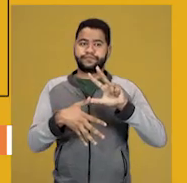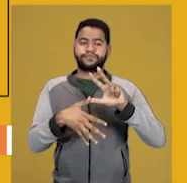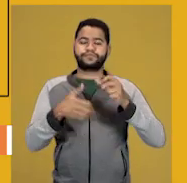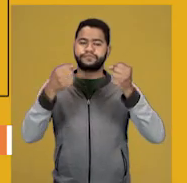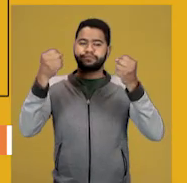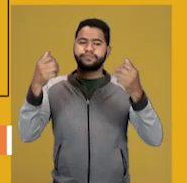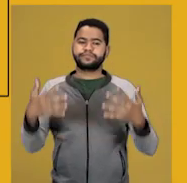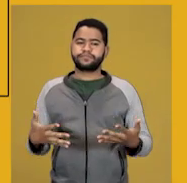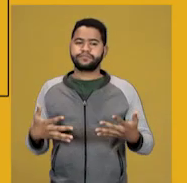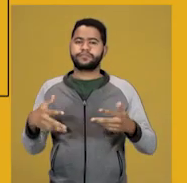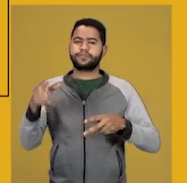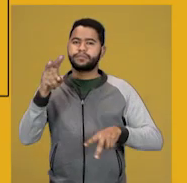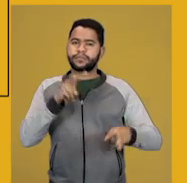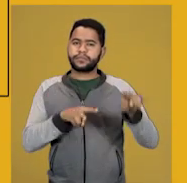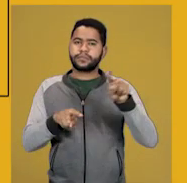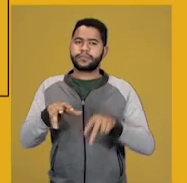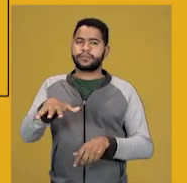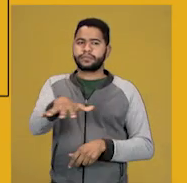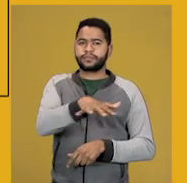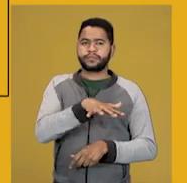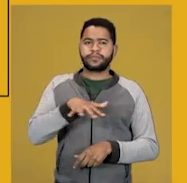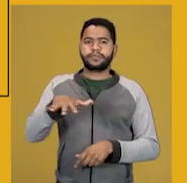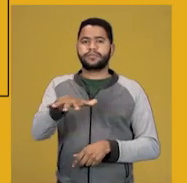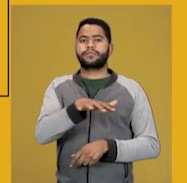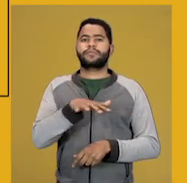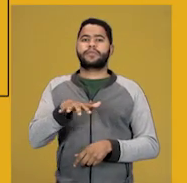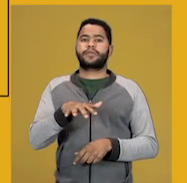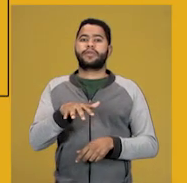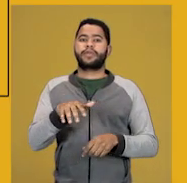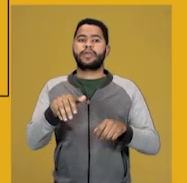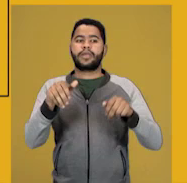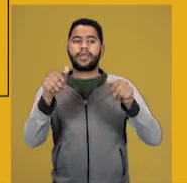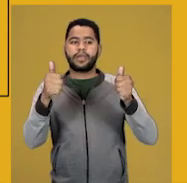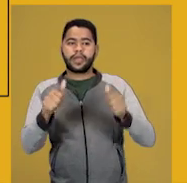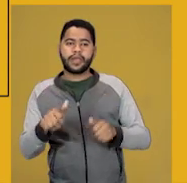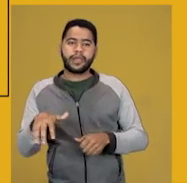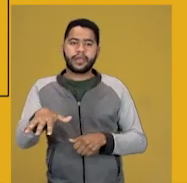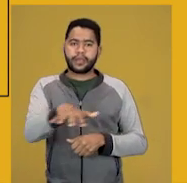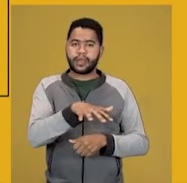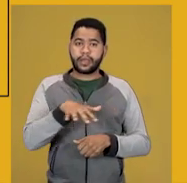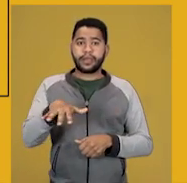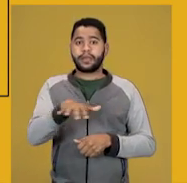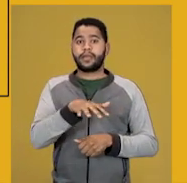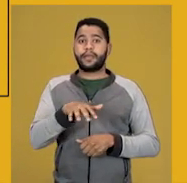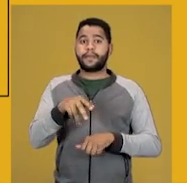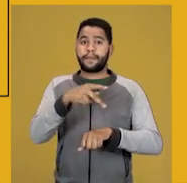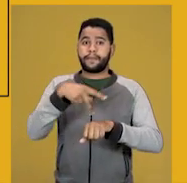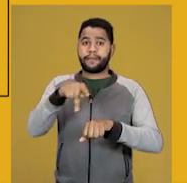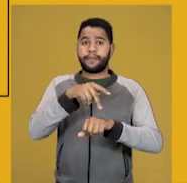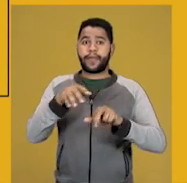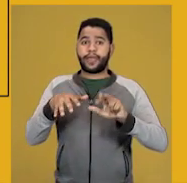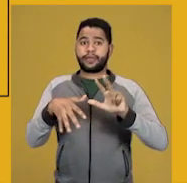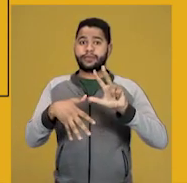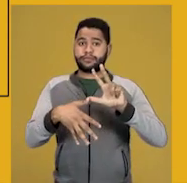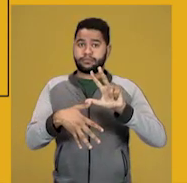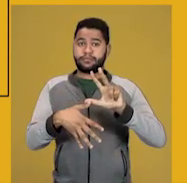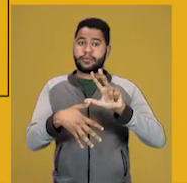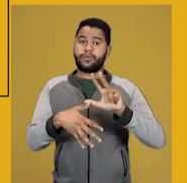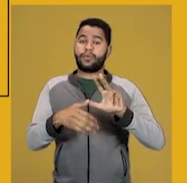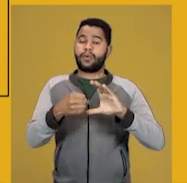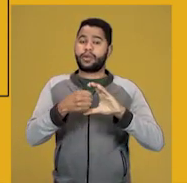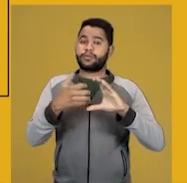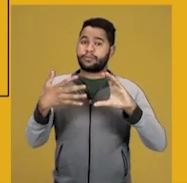lá, analisar o espaço geográfico de países latino-americanos com base nos aspectos